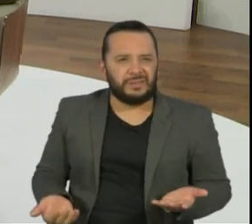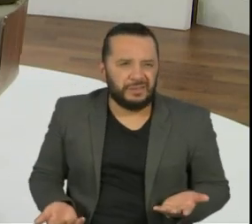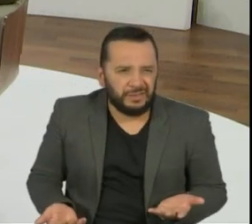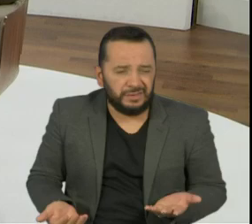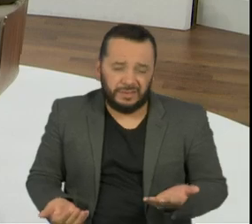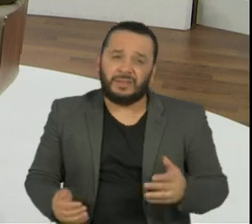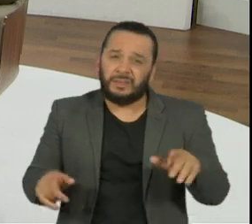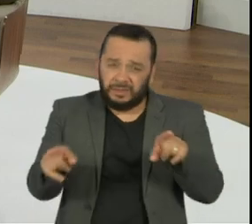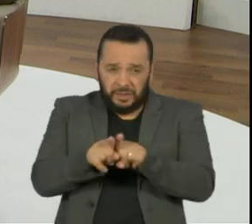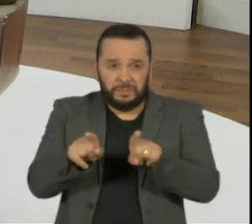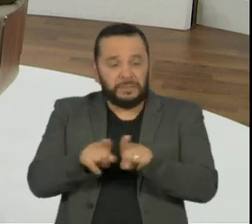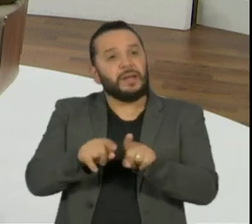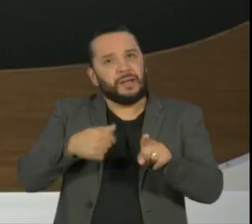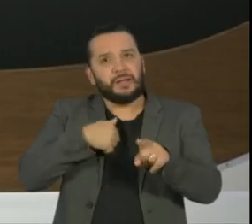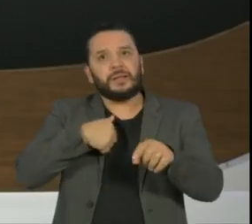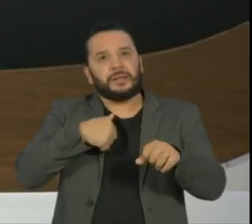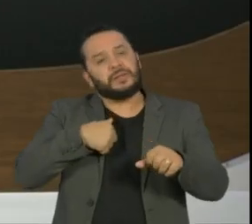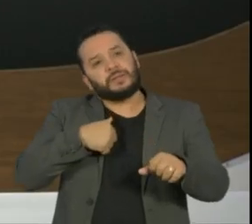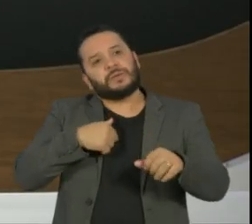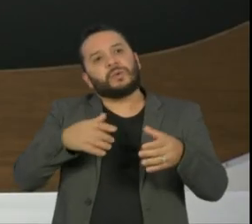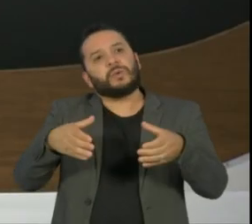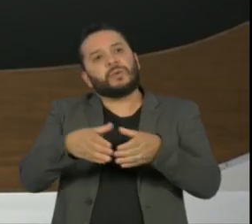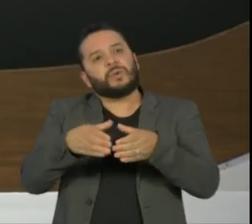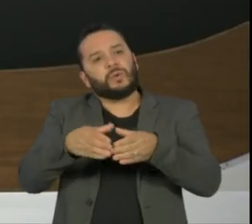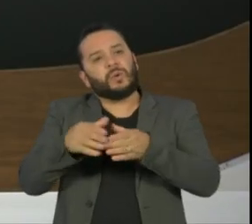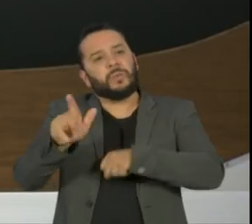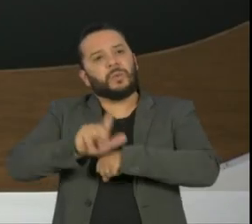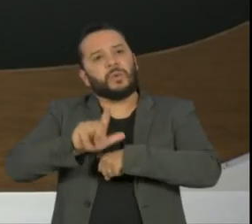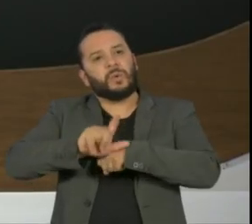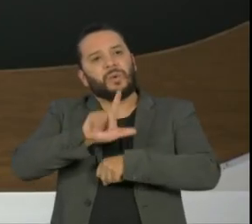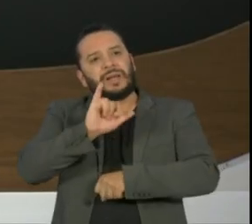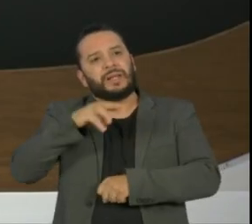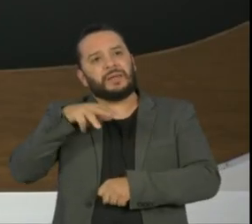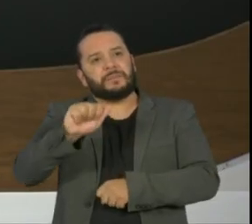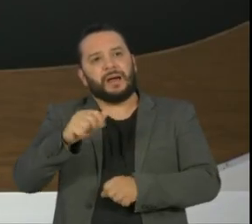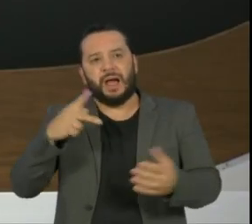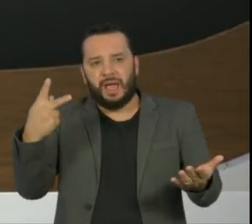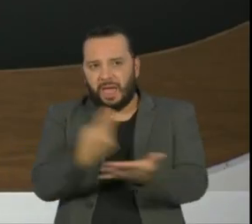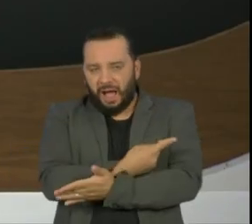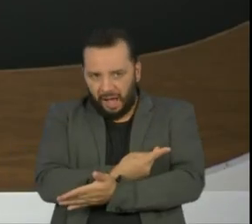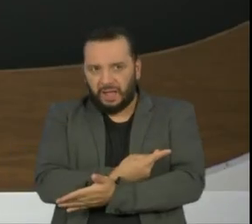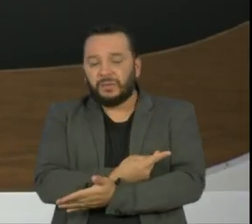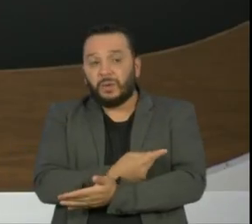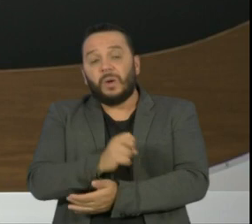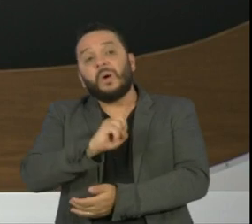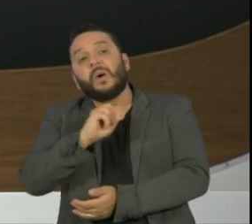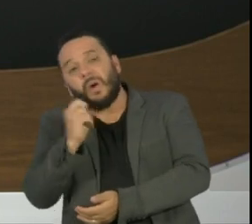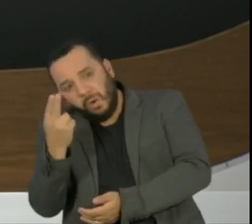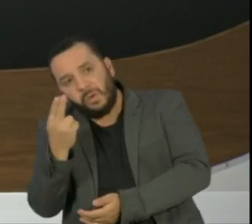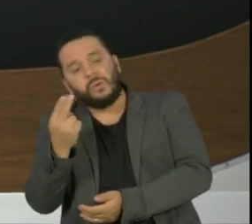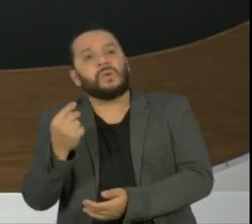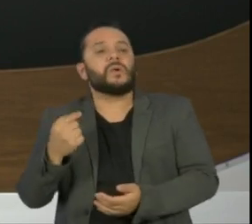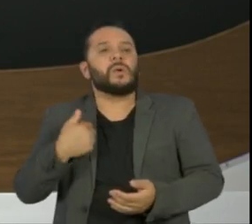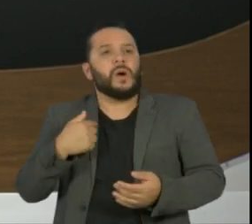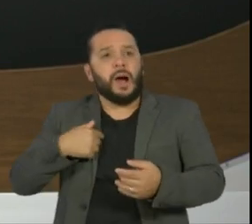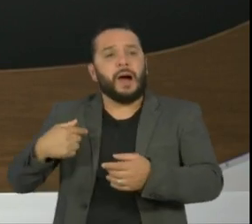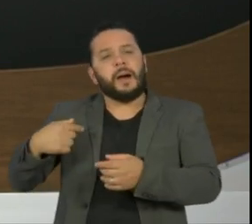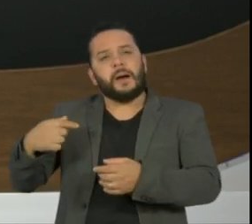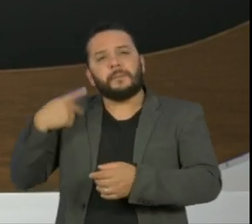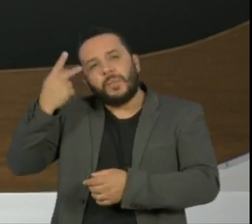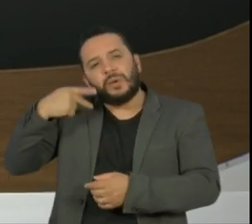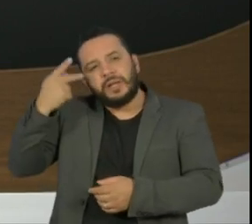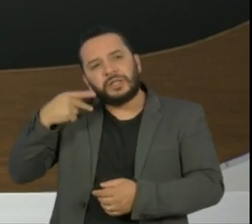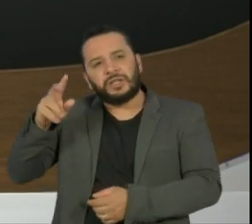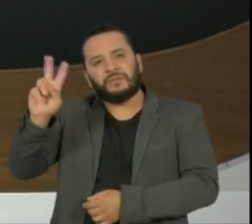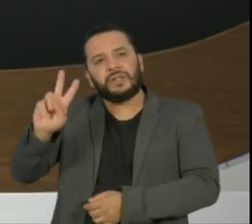se mostraram também equivocados a seu ver ou foi uma circunstância da própria política venezuelana que levou a